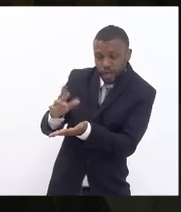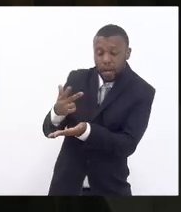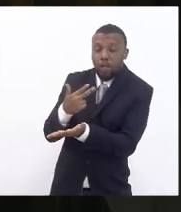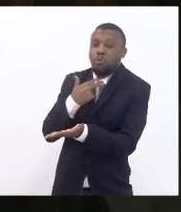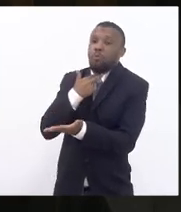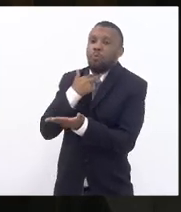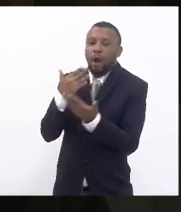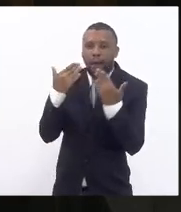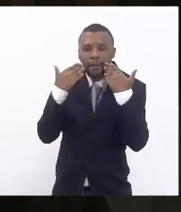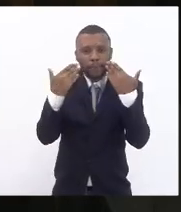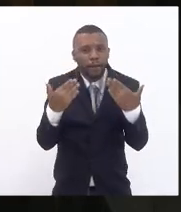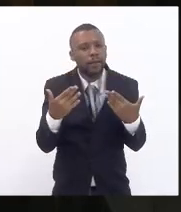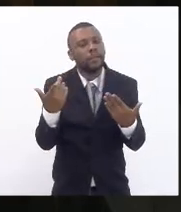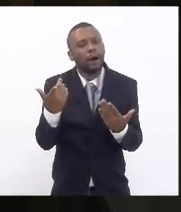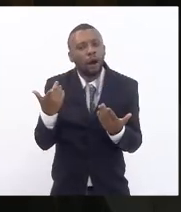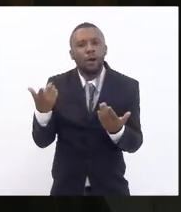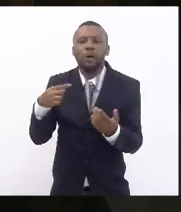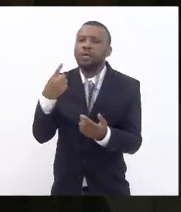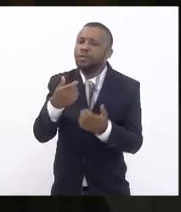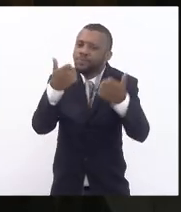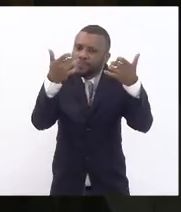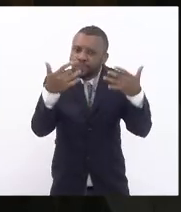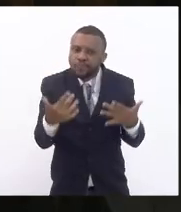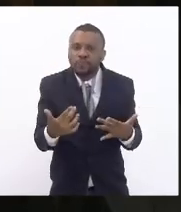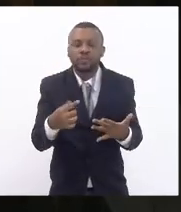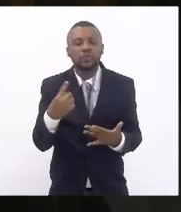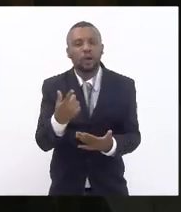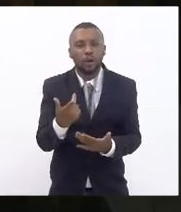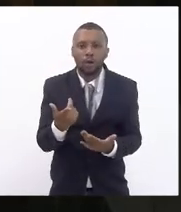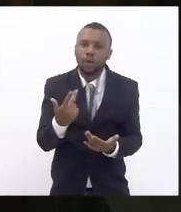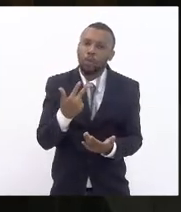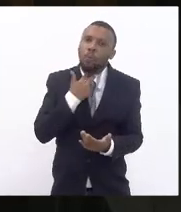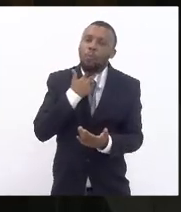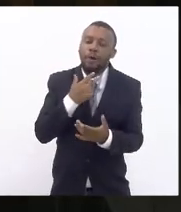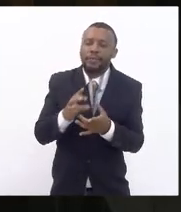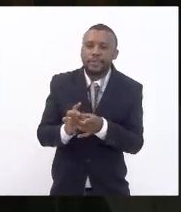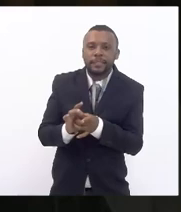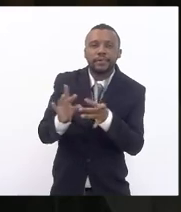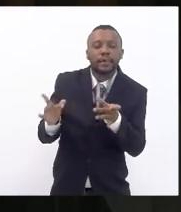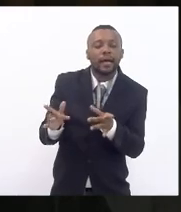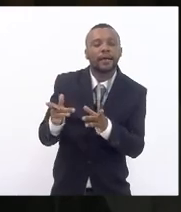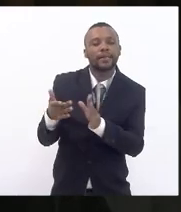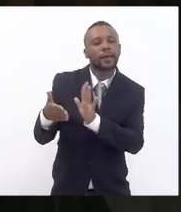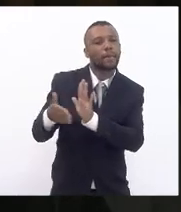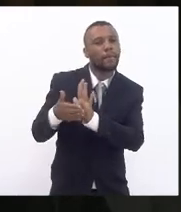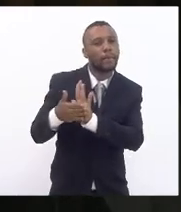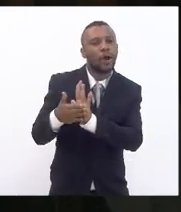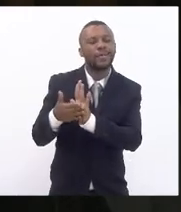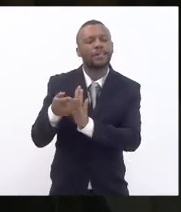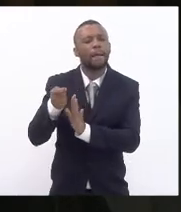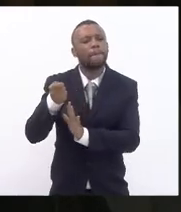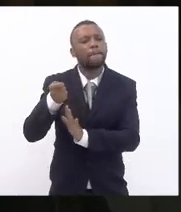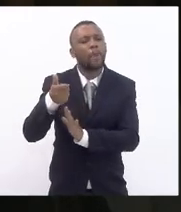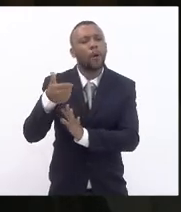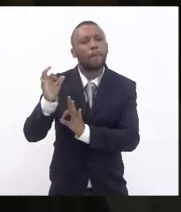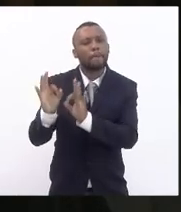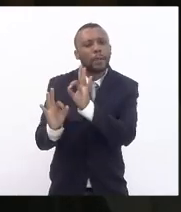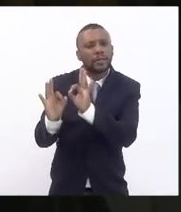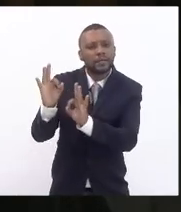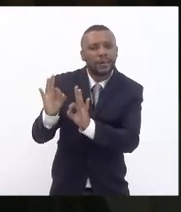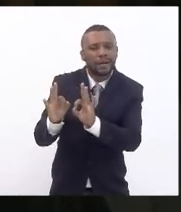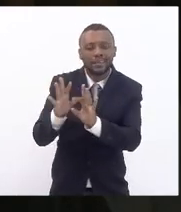tem feito é: não vamos deixar que medidas pouco planejadas, pouco dialogadas,